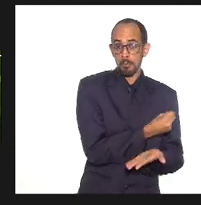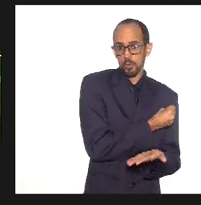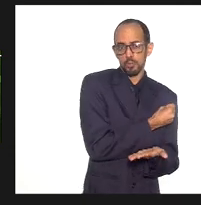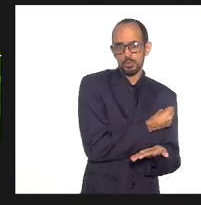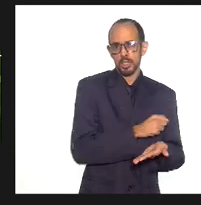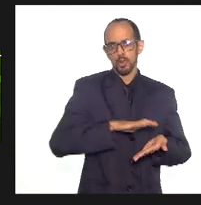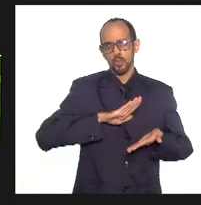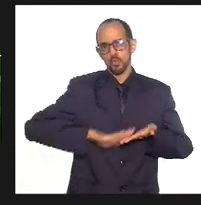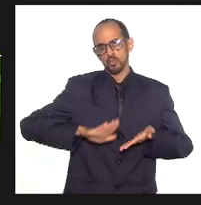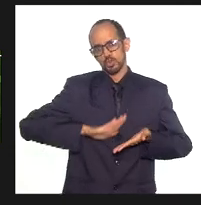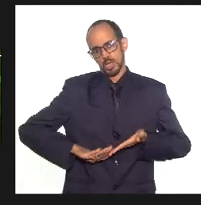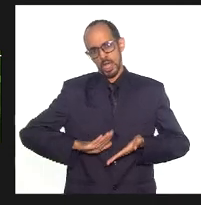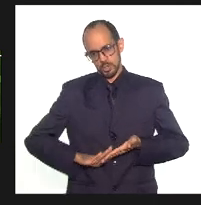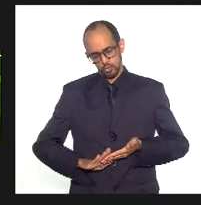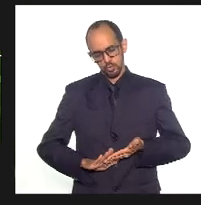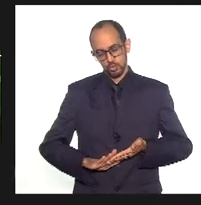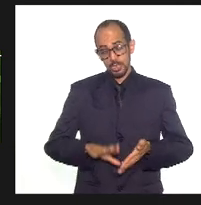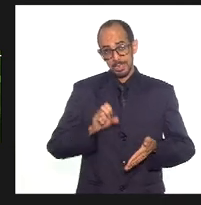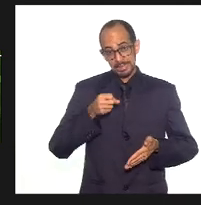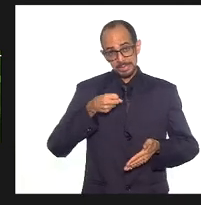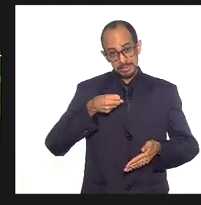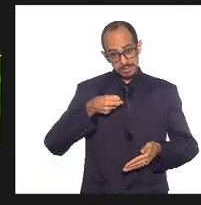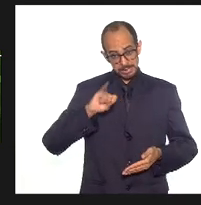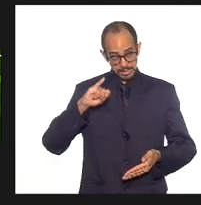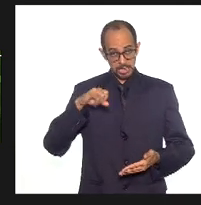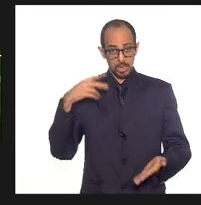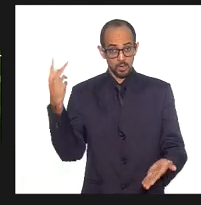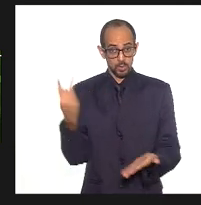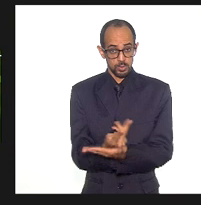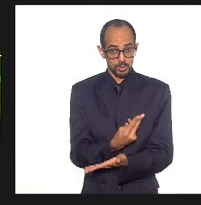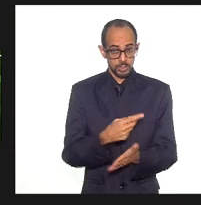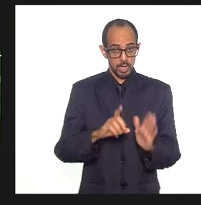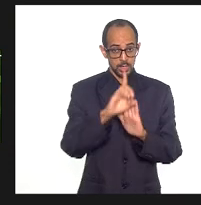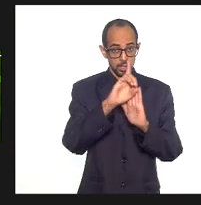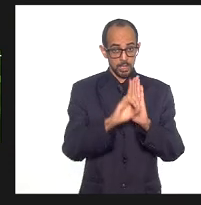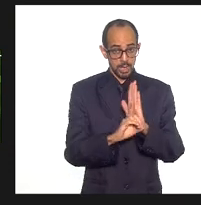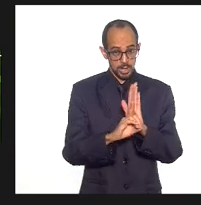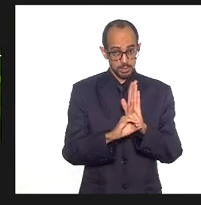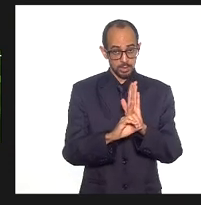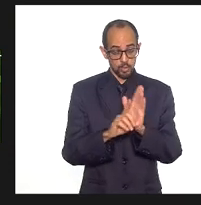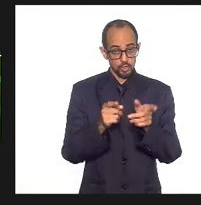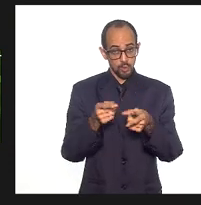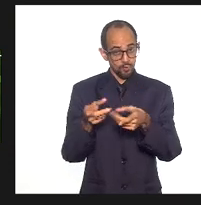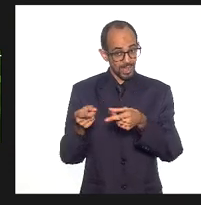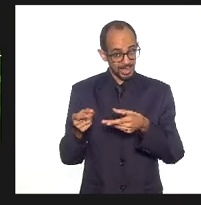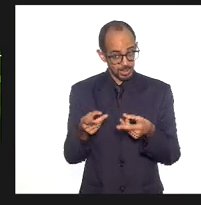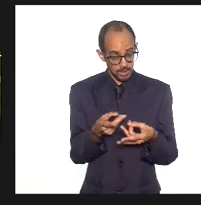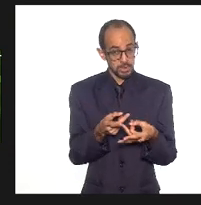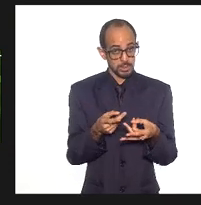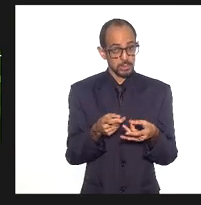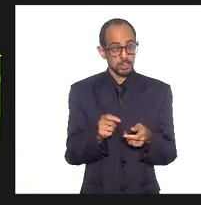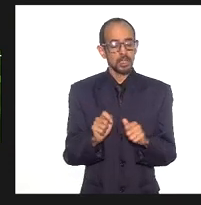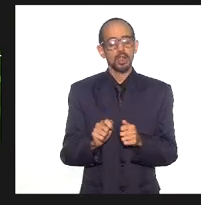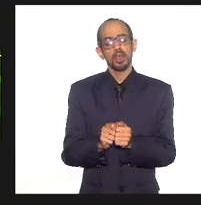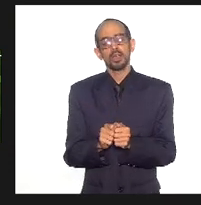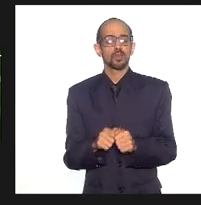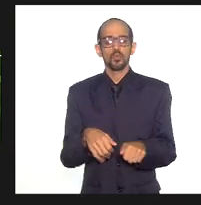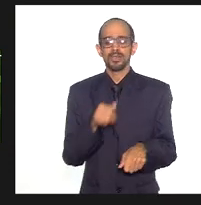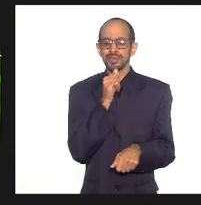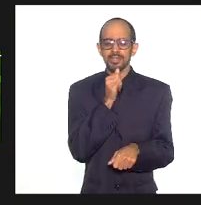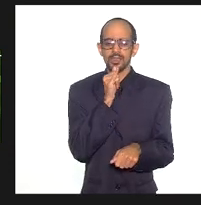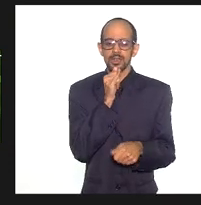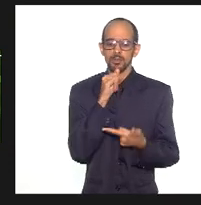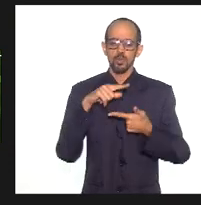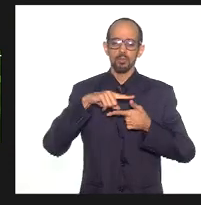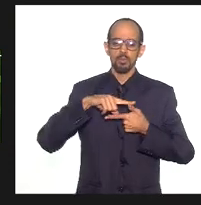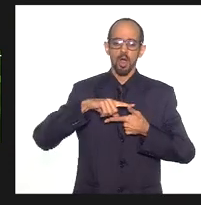se, porventura, houver a declaração de comercialidade, no exemplo do bloco 3, estes gastos